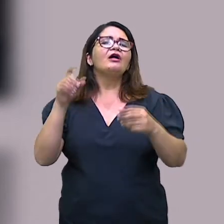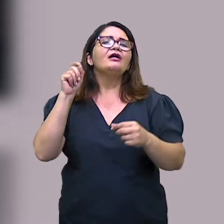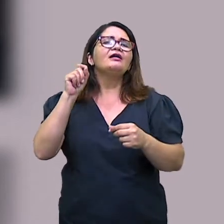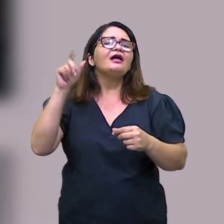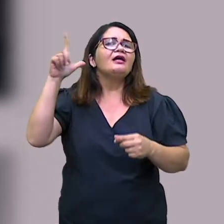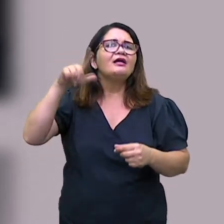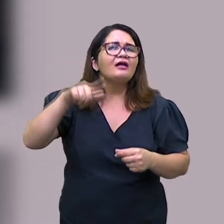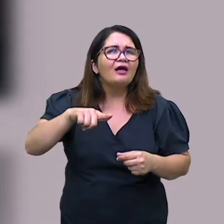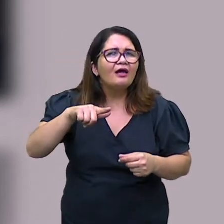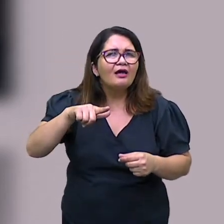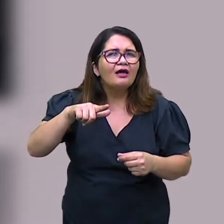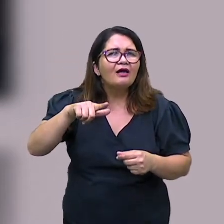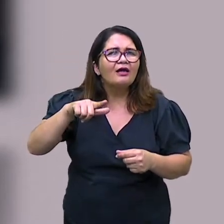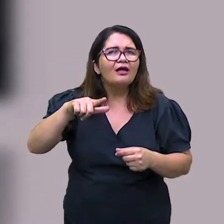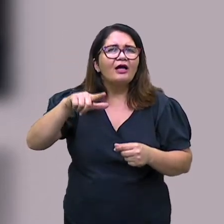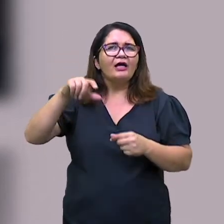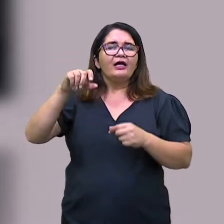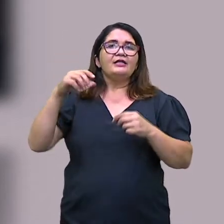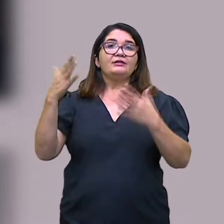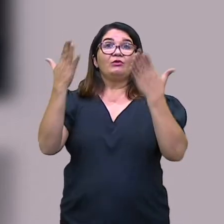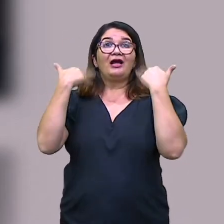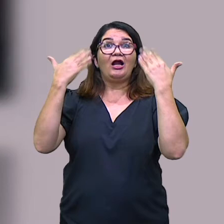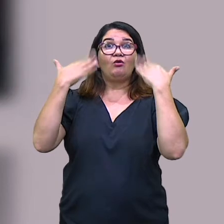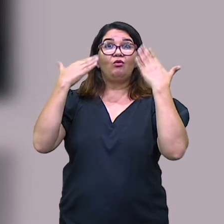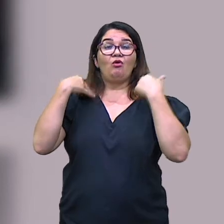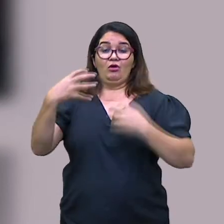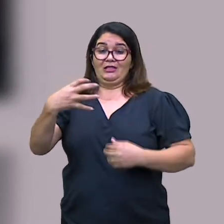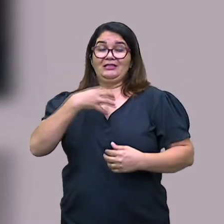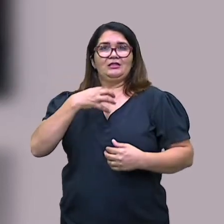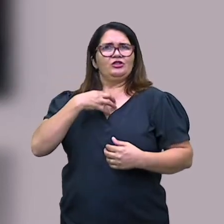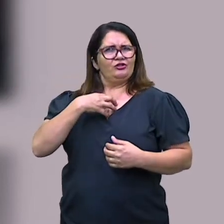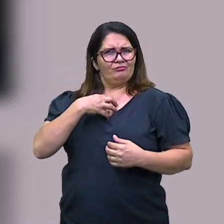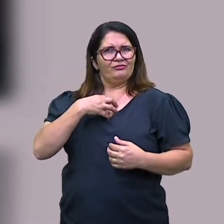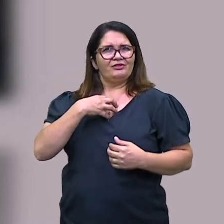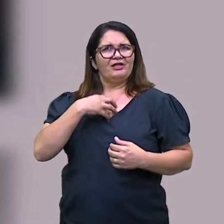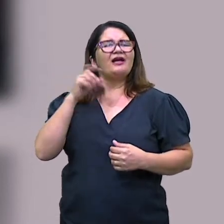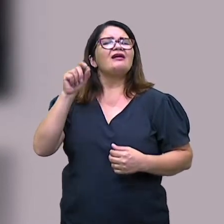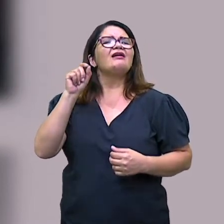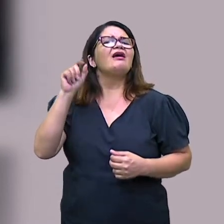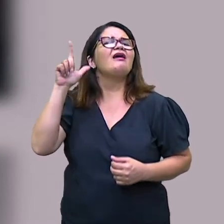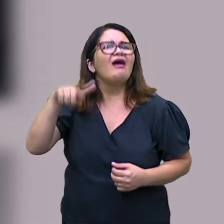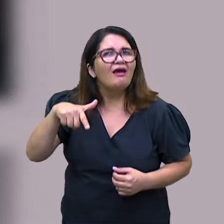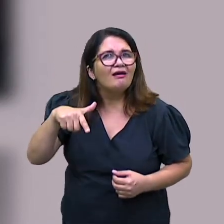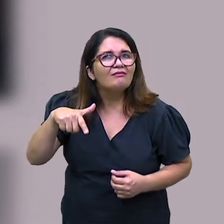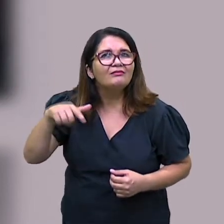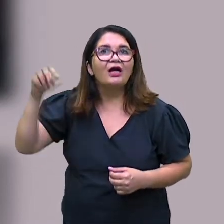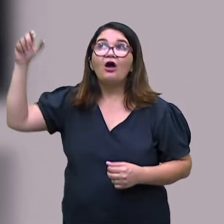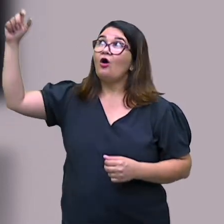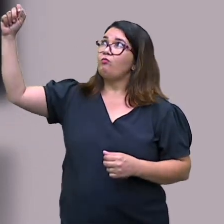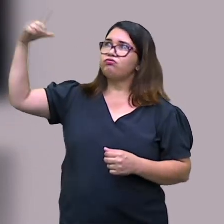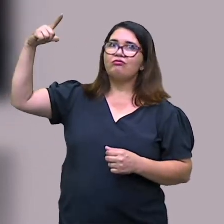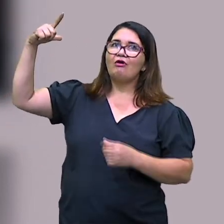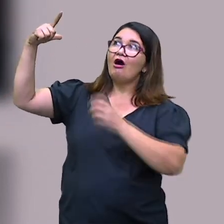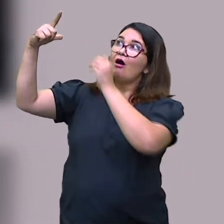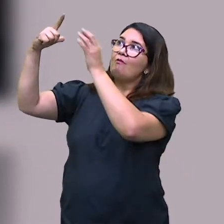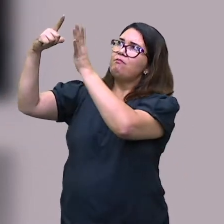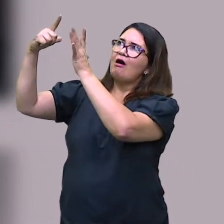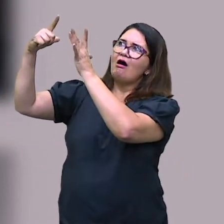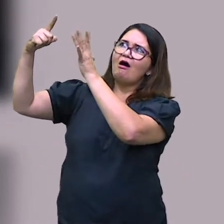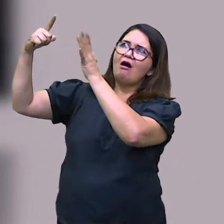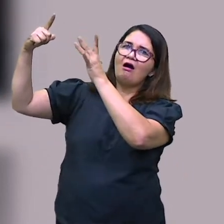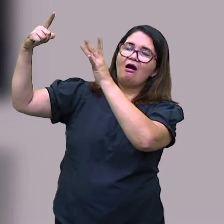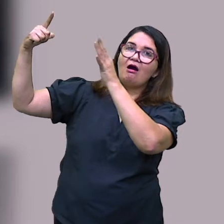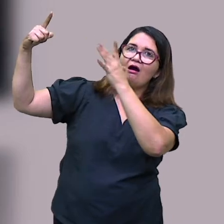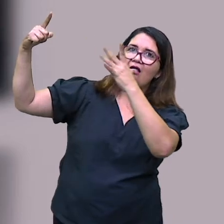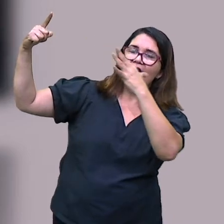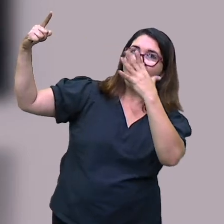do irradiar calor? O Sol, não é mesmo? Se não fosse o Sol, nós não teríamos